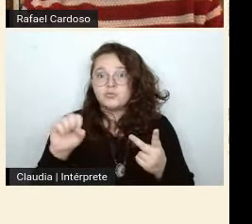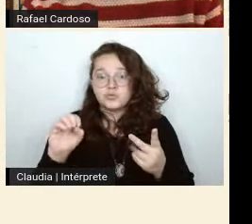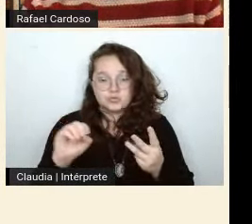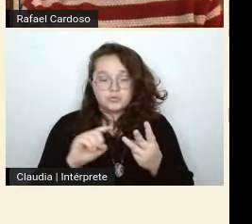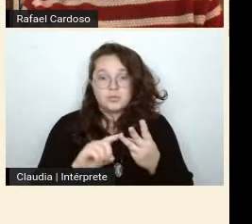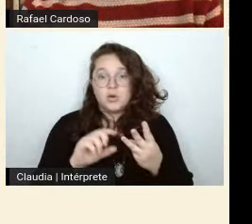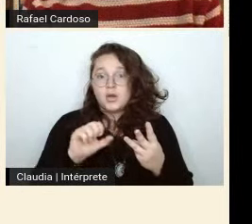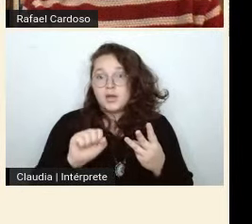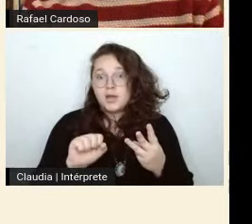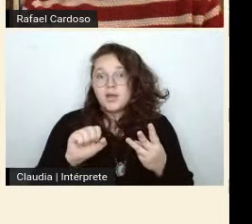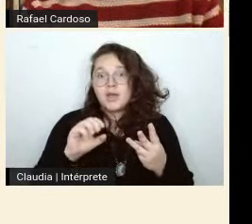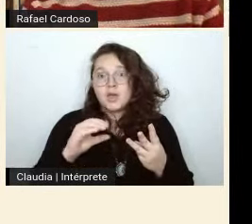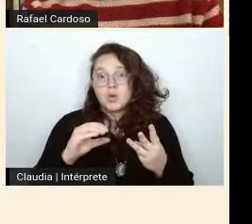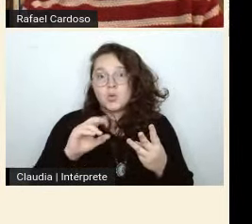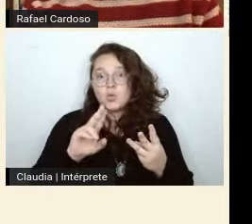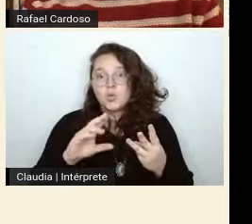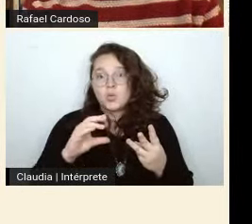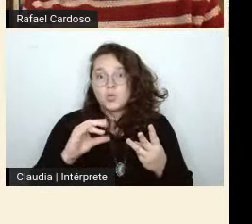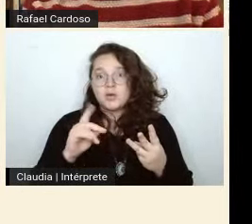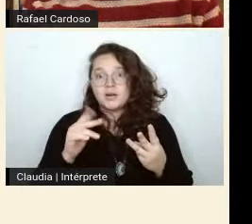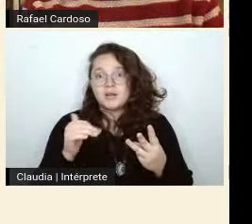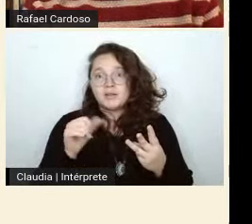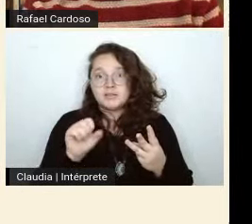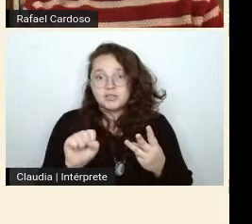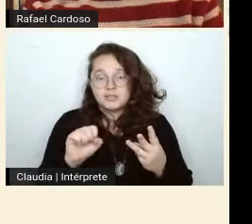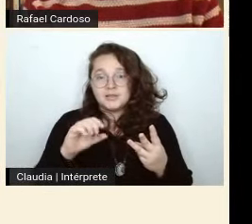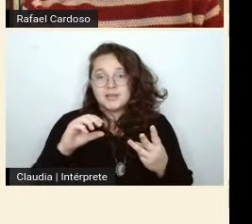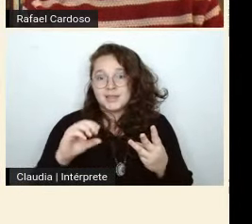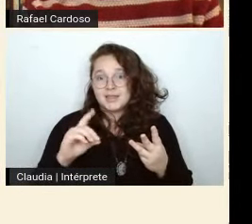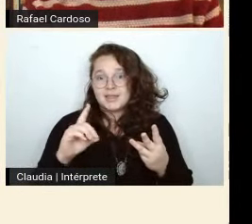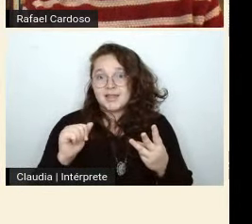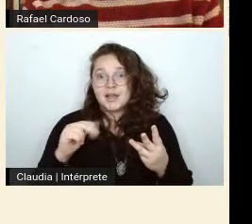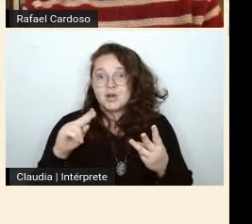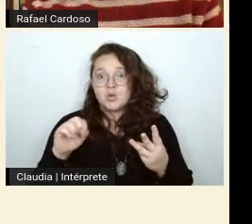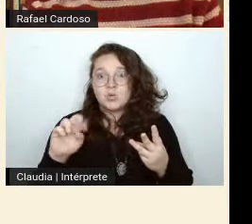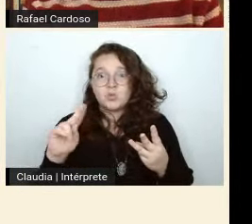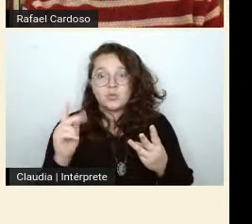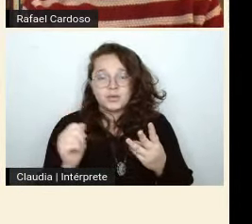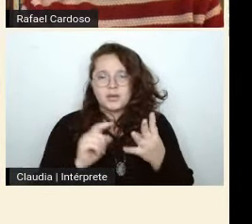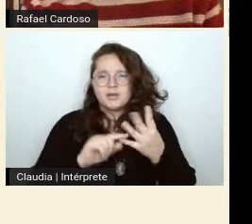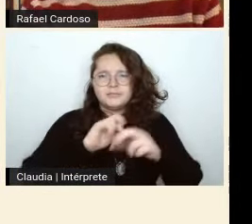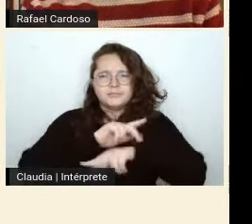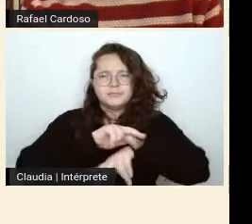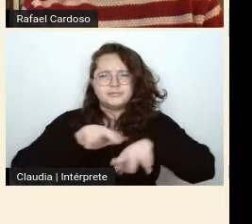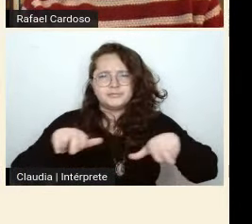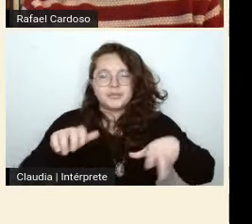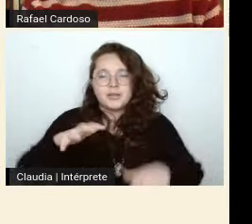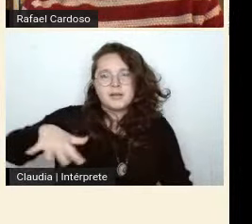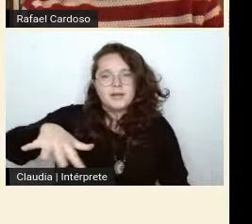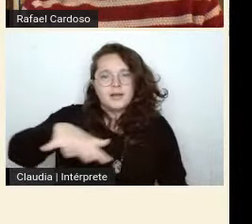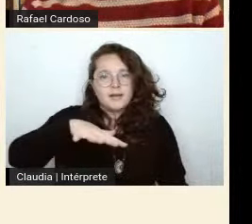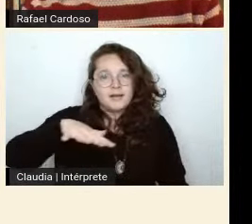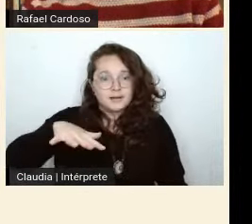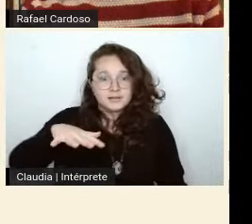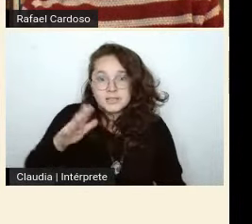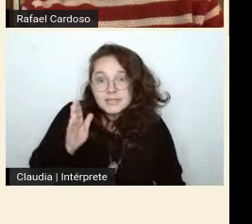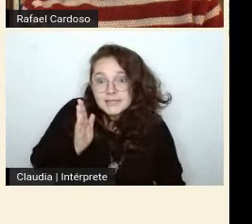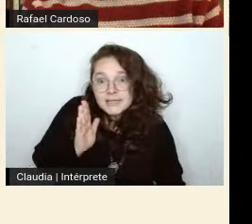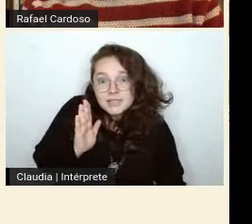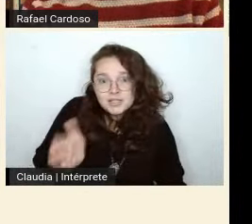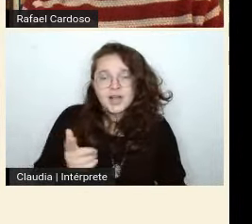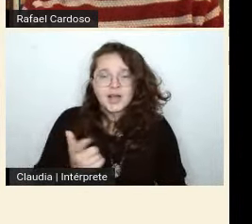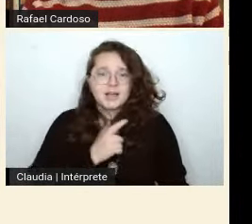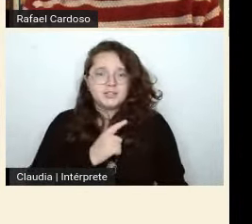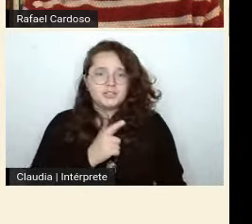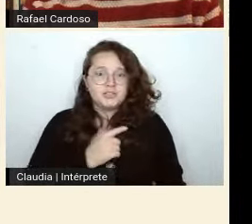ou Almeida Júnior, Eliseu Visconti e Arthur Timóteo da Costa nas artes visuais, que já haviam se lançado entre